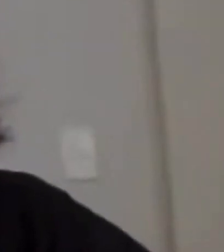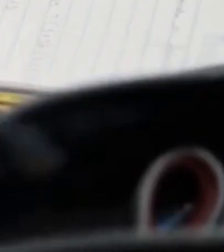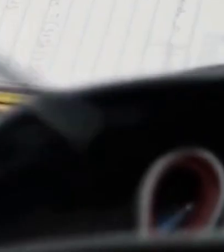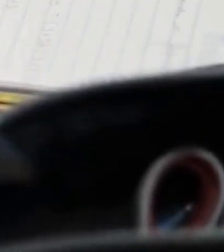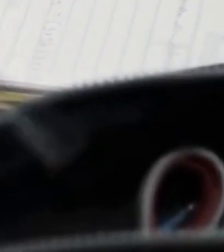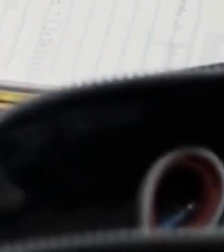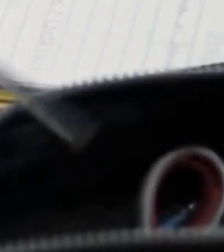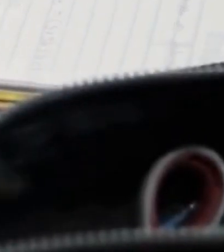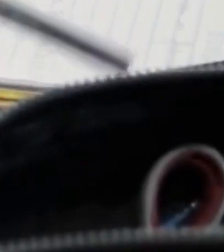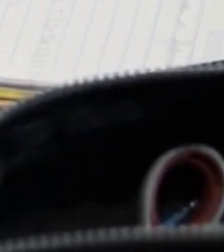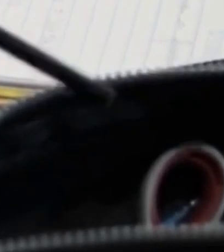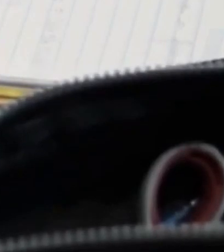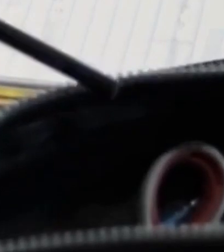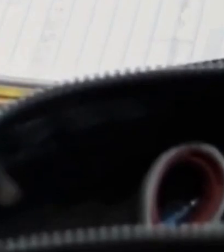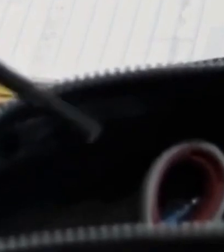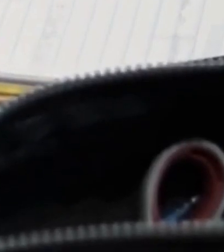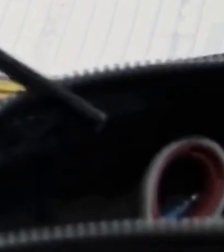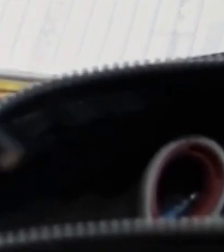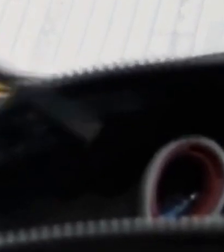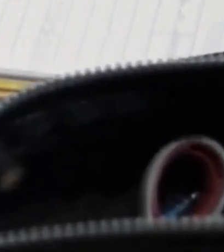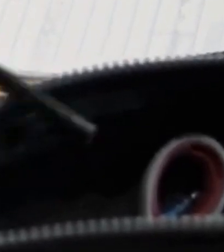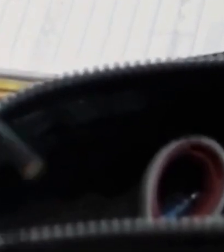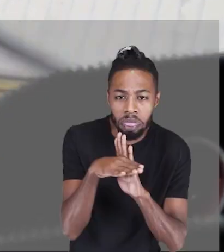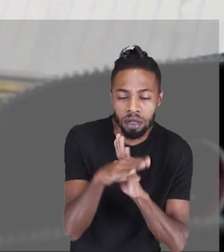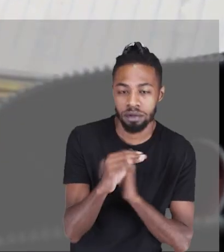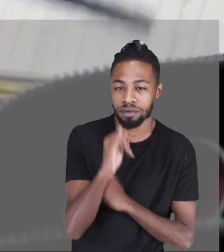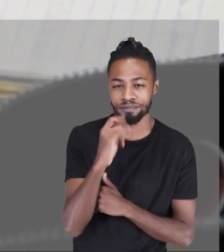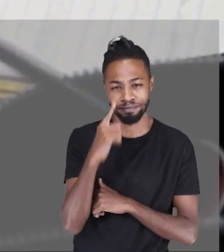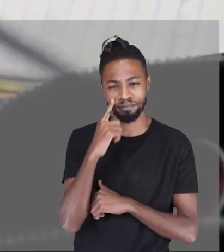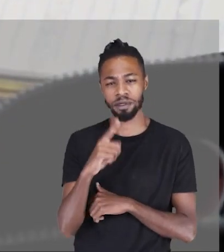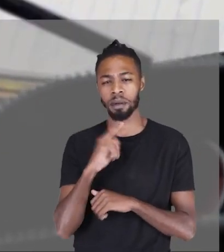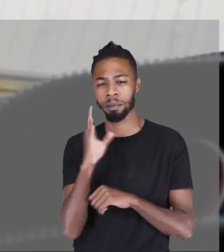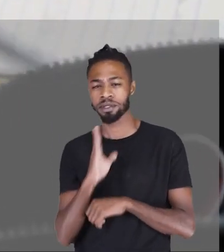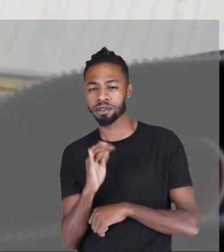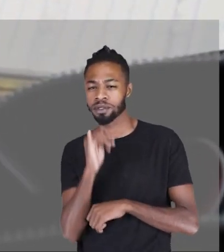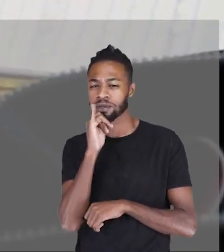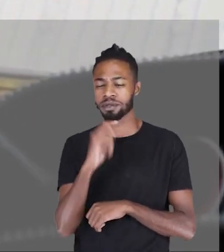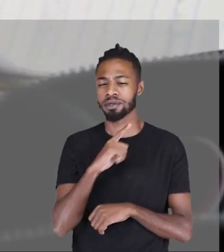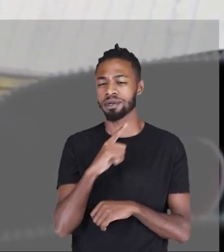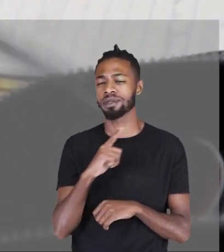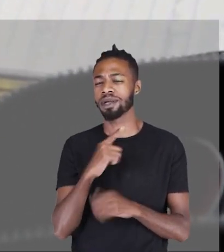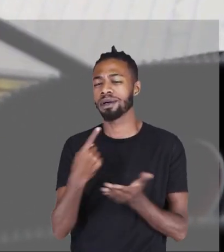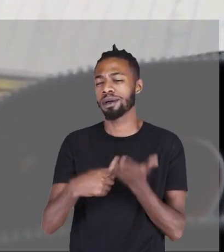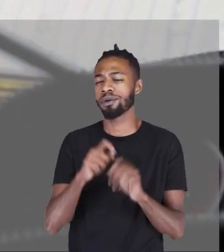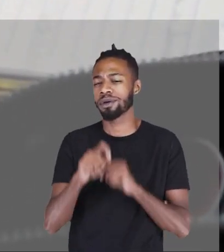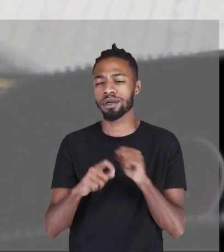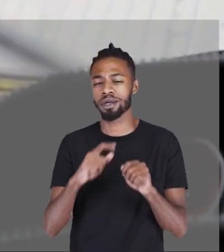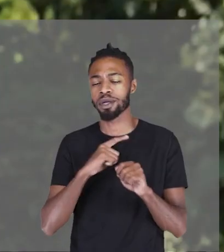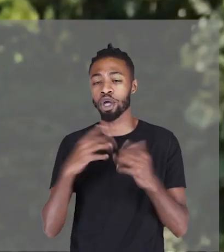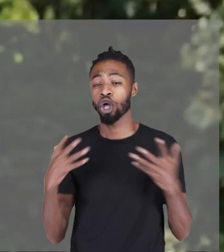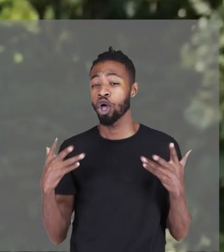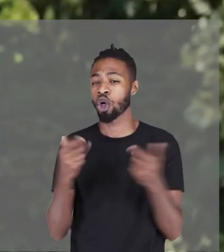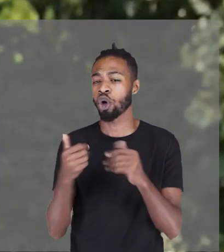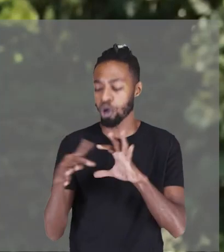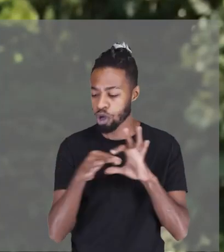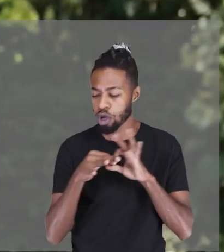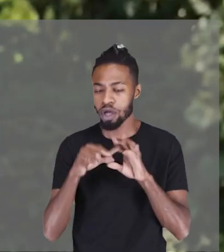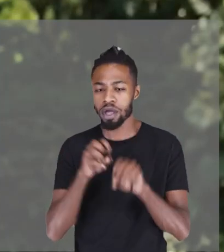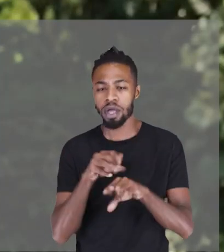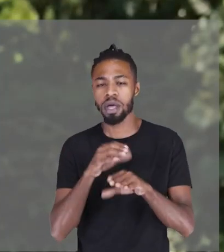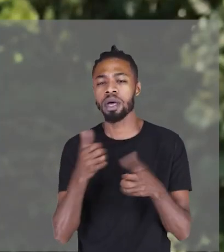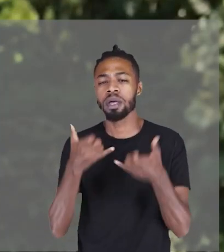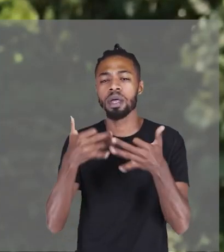finais, seja em proeficiências, seja em fluxo. O Brasil firmou uma coisa chamada Pacto do Todos pela Educação, que dizia